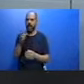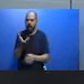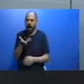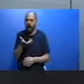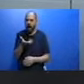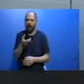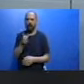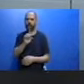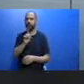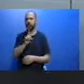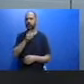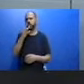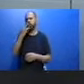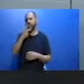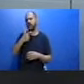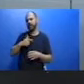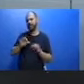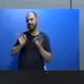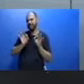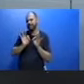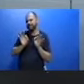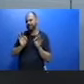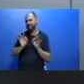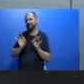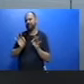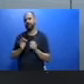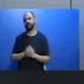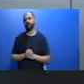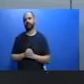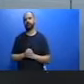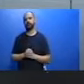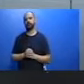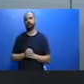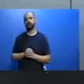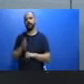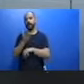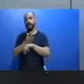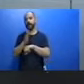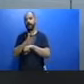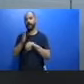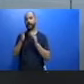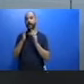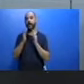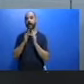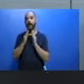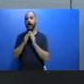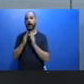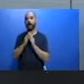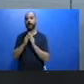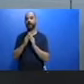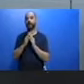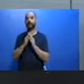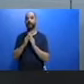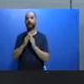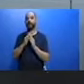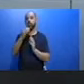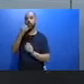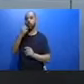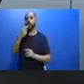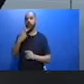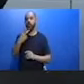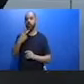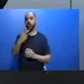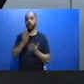calma bonito capricha e a tarefa 1 e 2 das páginas